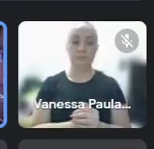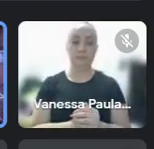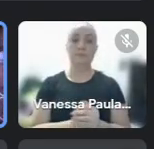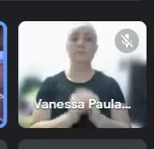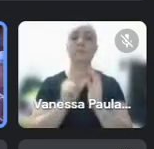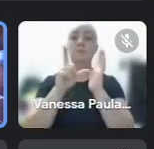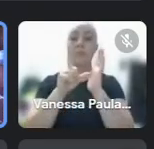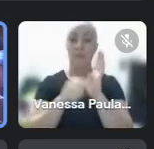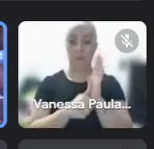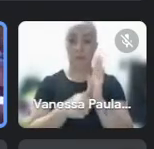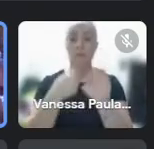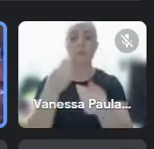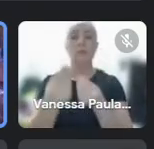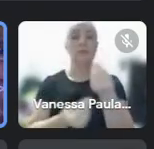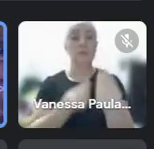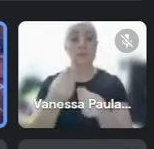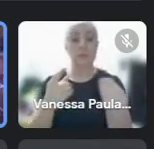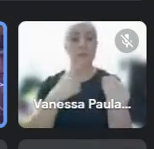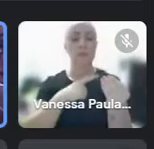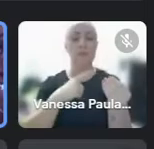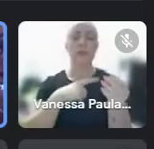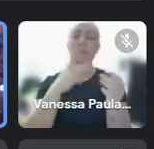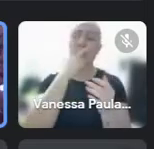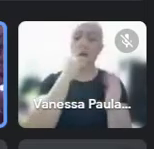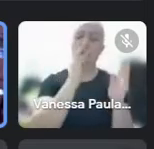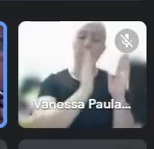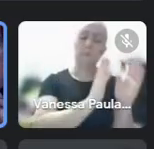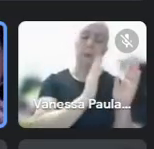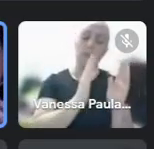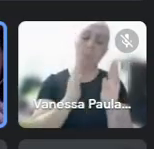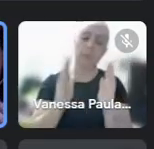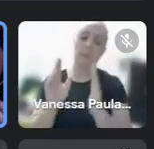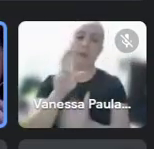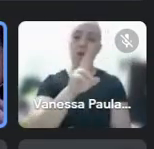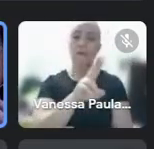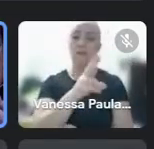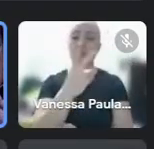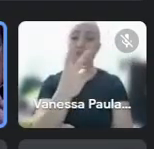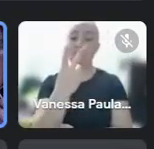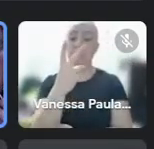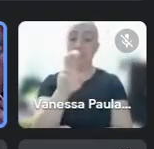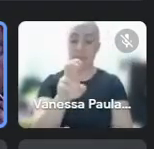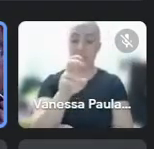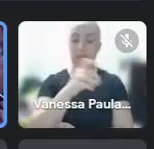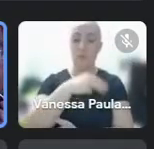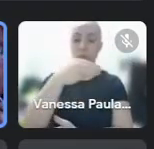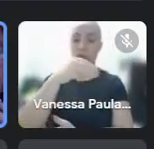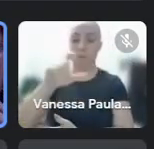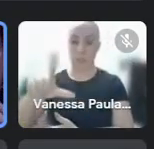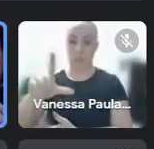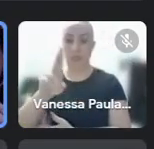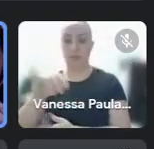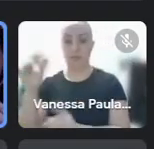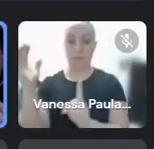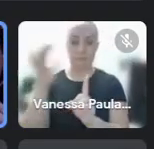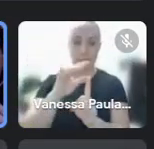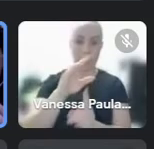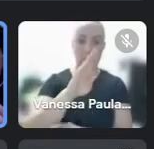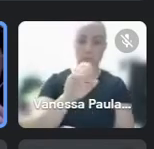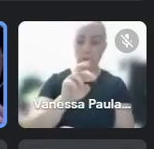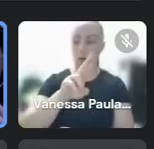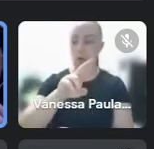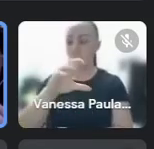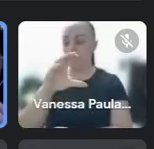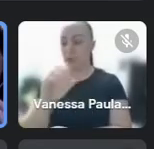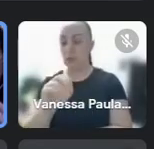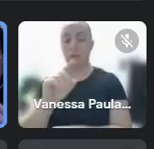Depois disso, passa por toda uma série aqui desses 25 ml. De novo, ele vai sofrer um ataque de ácido bórico para